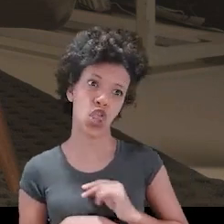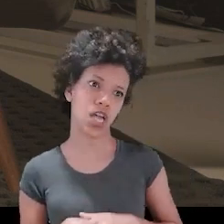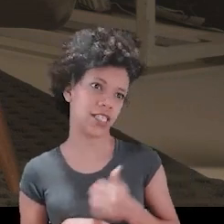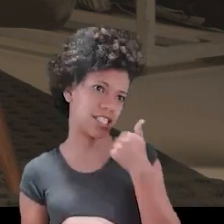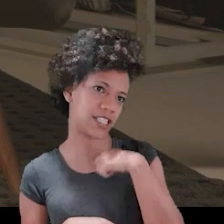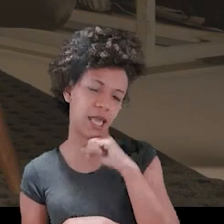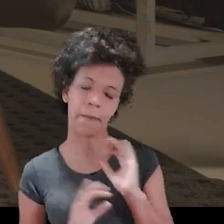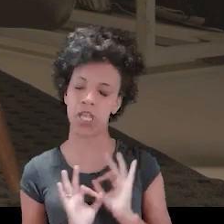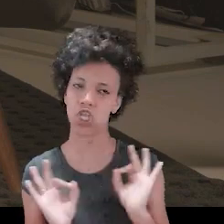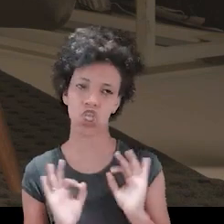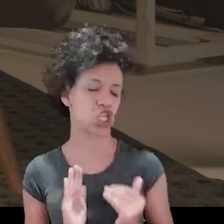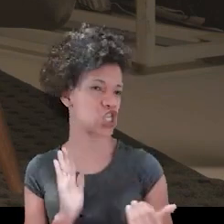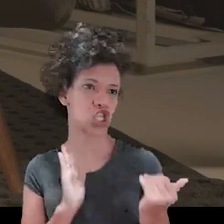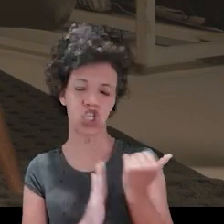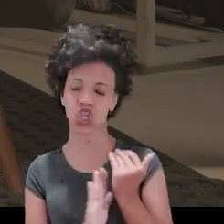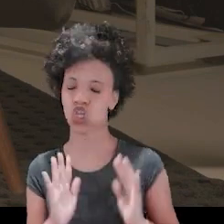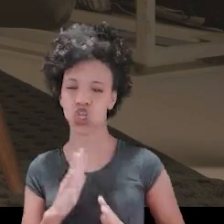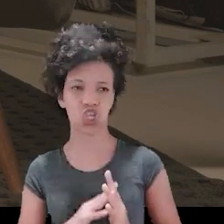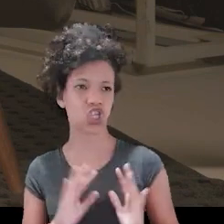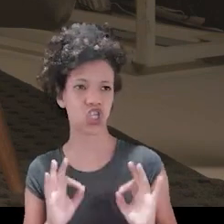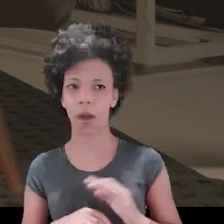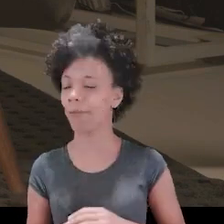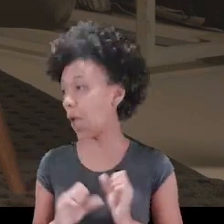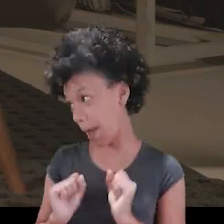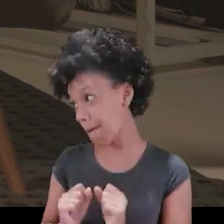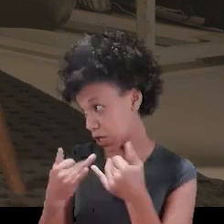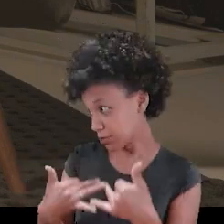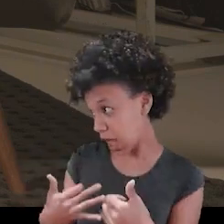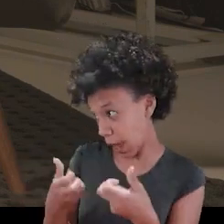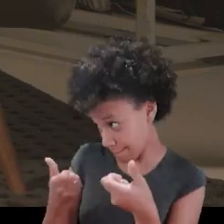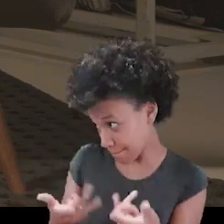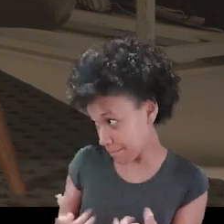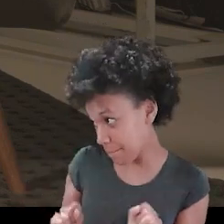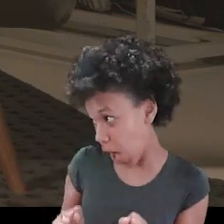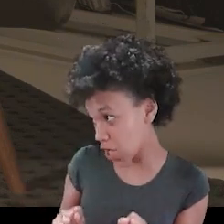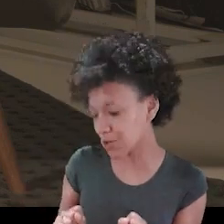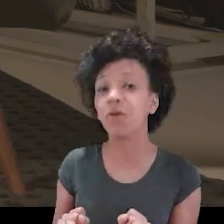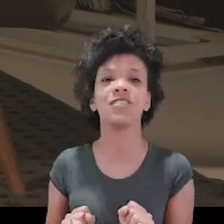falou nossa mãe nossa 3